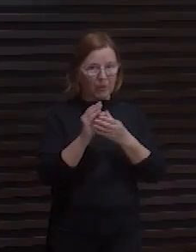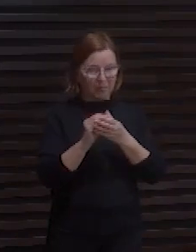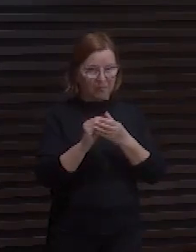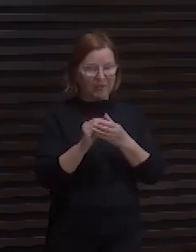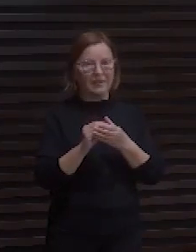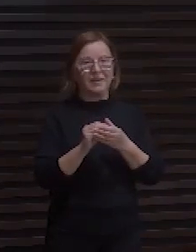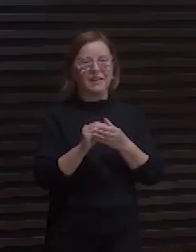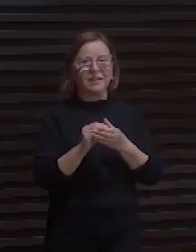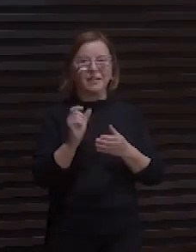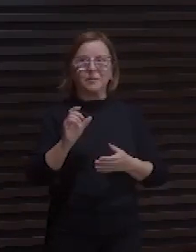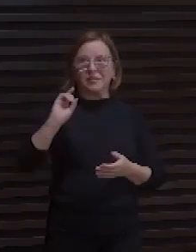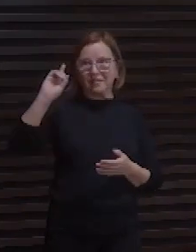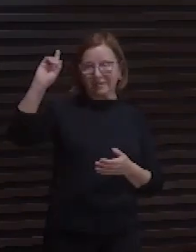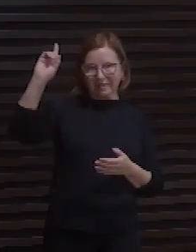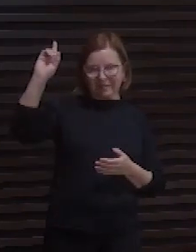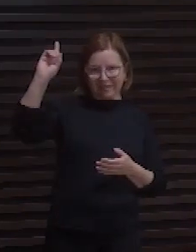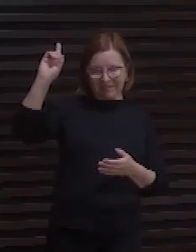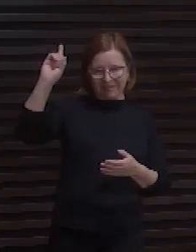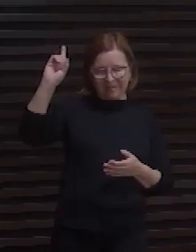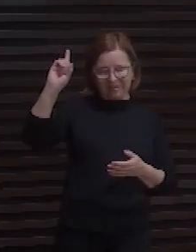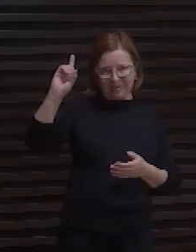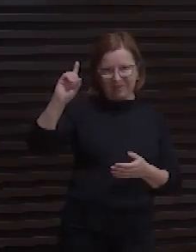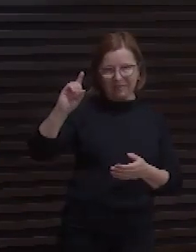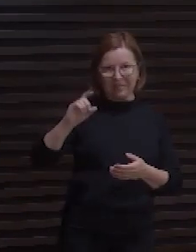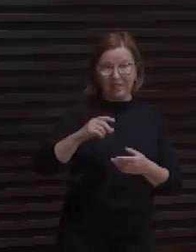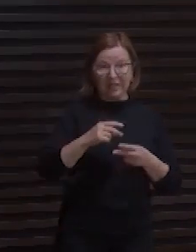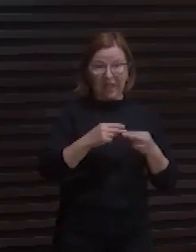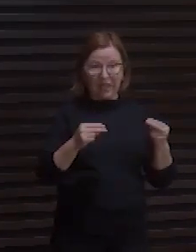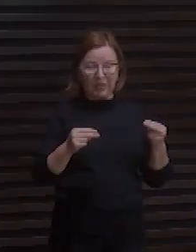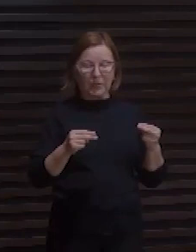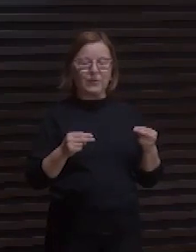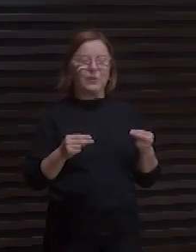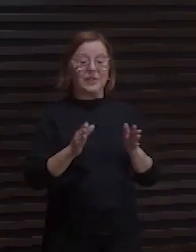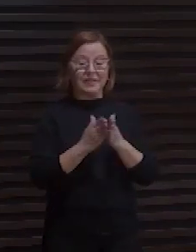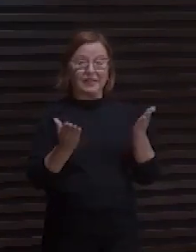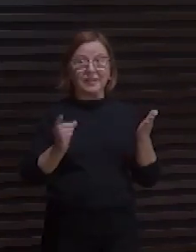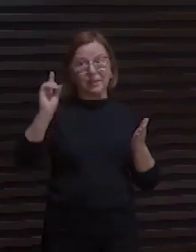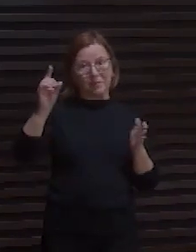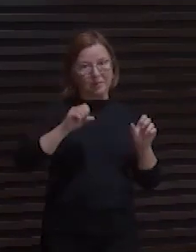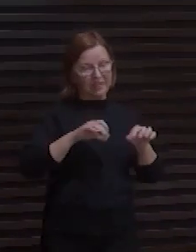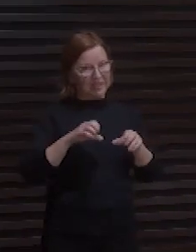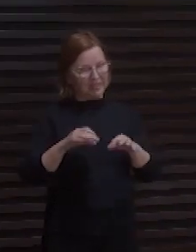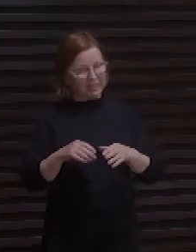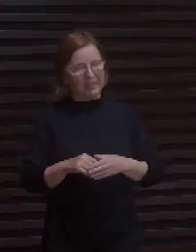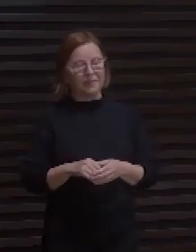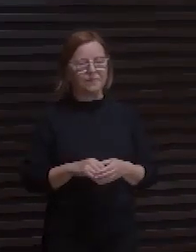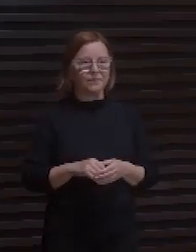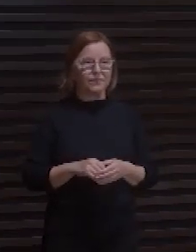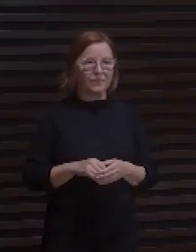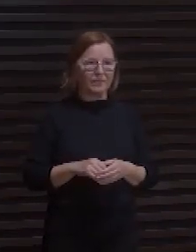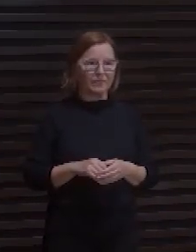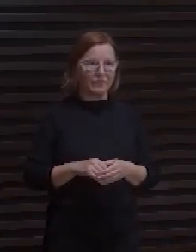aqueles que nasceram de novo, são aqueles que influenciam o mundo, a sociedade, a comunidade